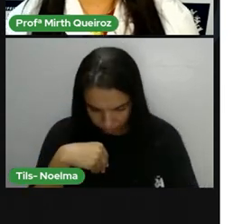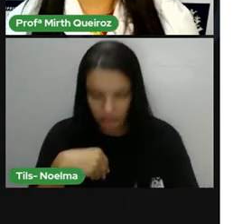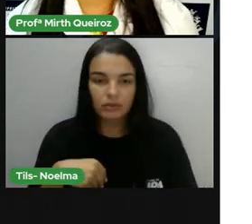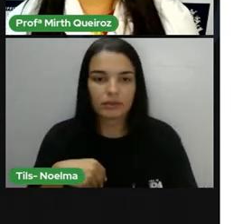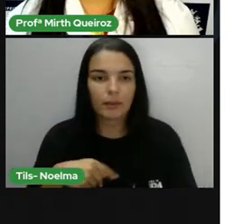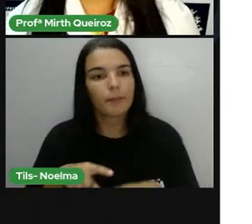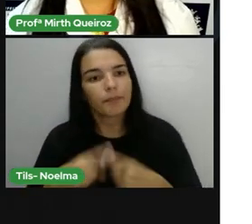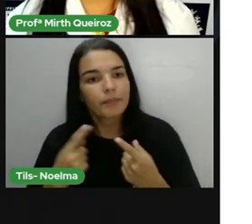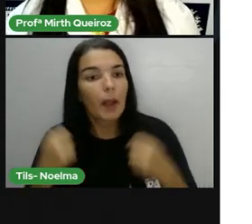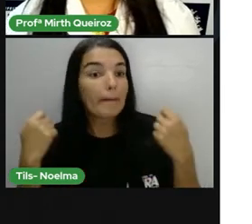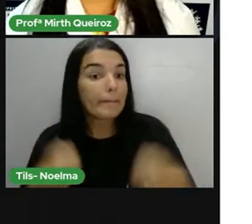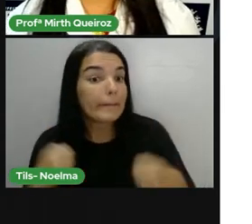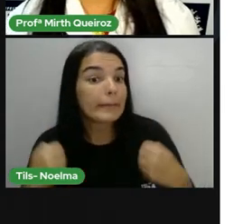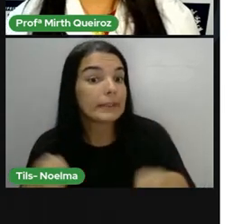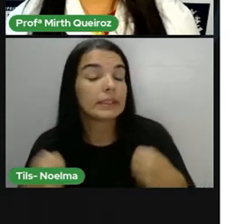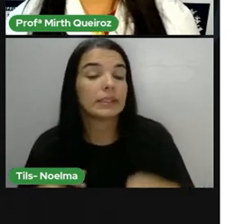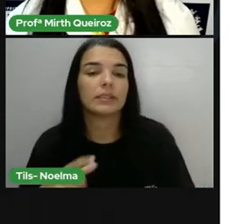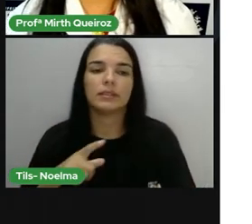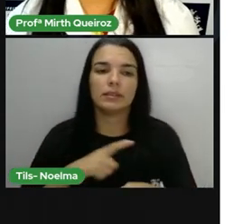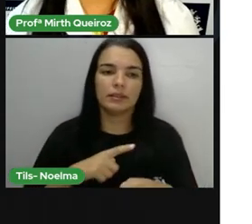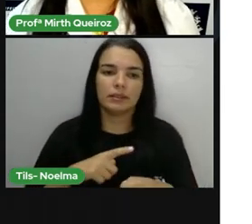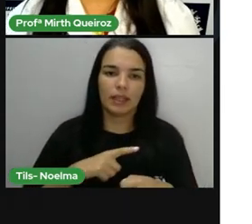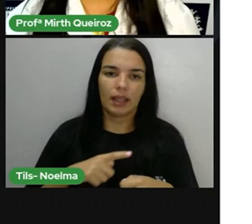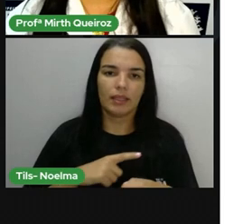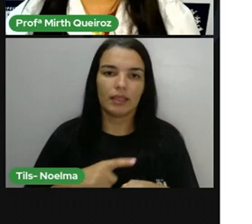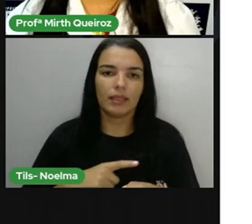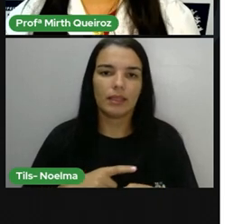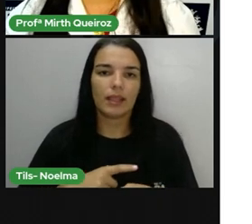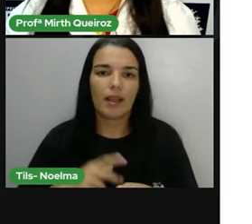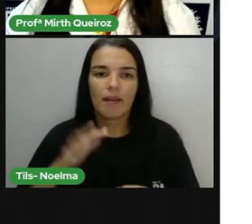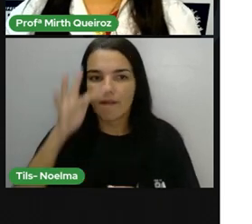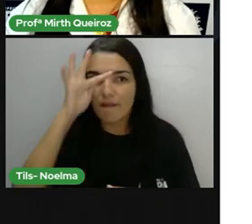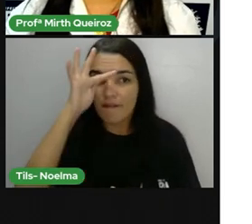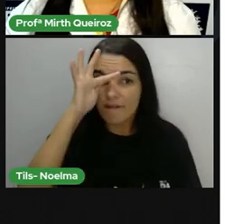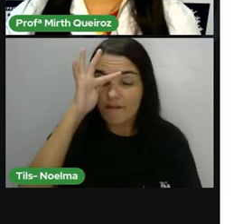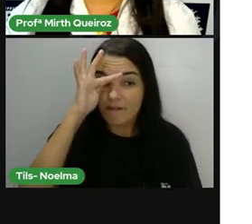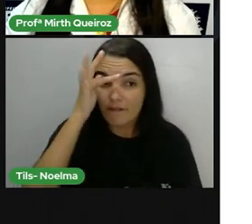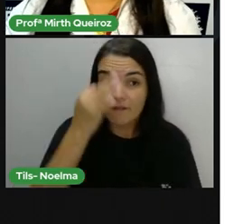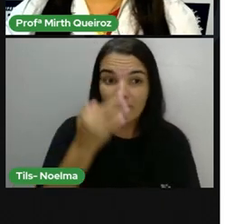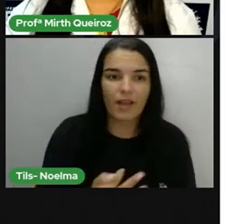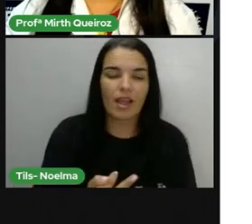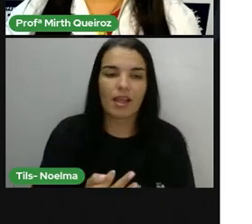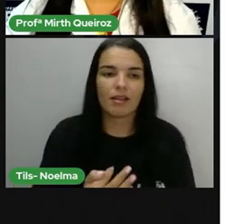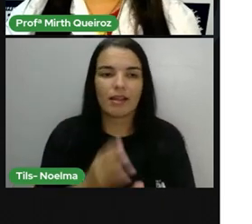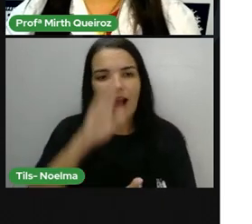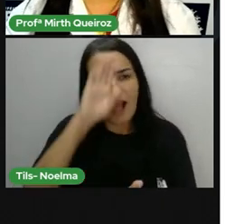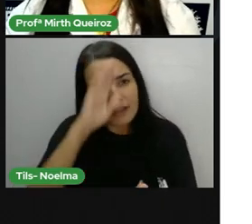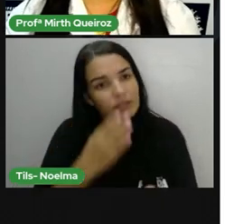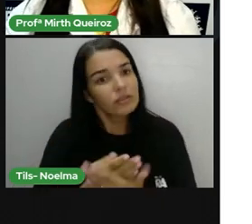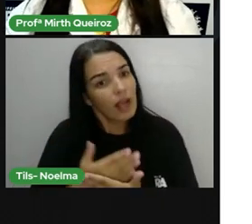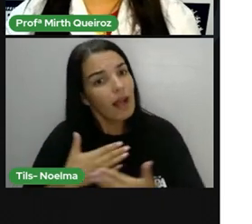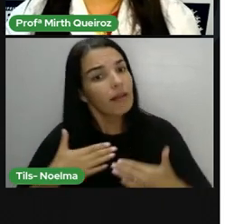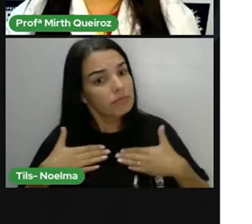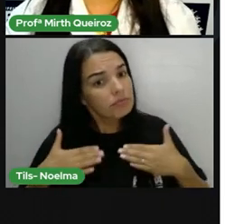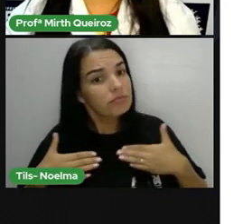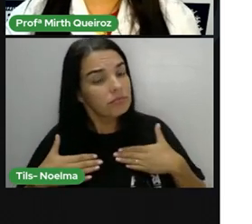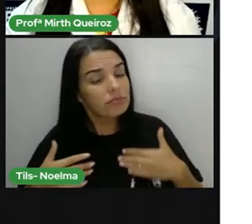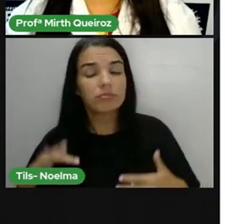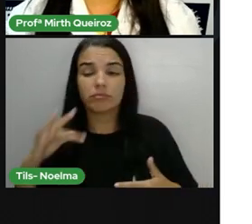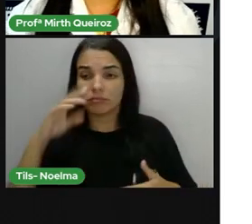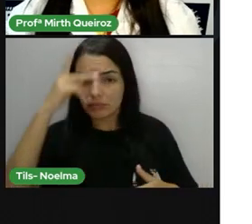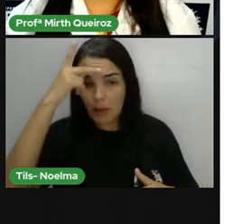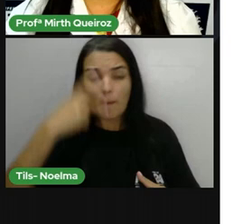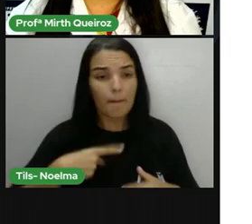mesmo diante desse tipo de gente, a gente tem que ter fé e tem que ter crença em nós mesmos, né? Acreditar na